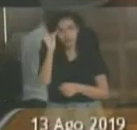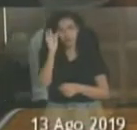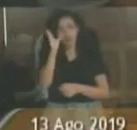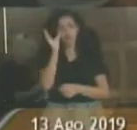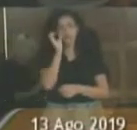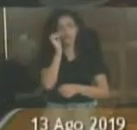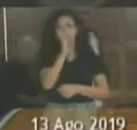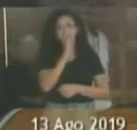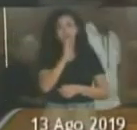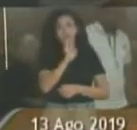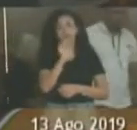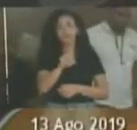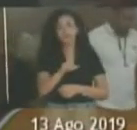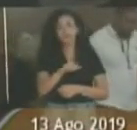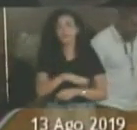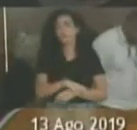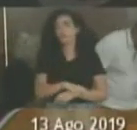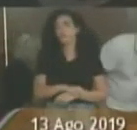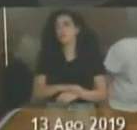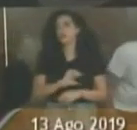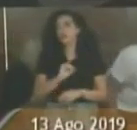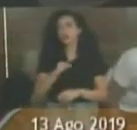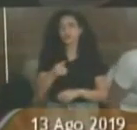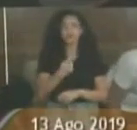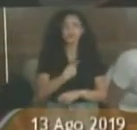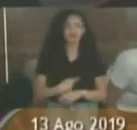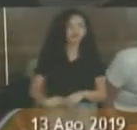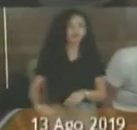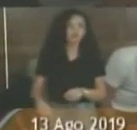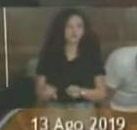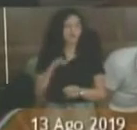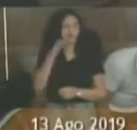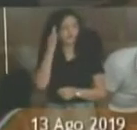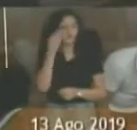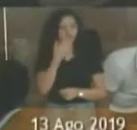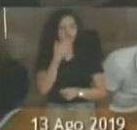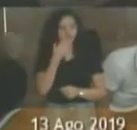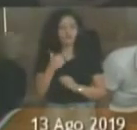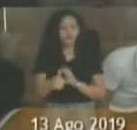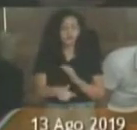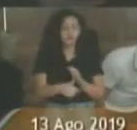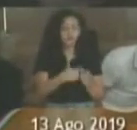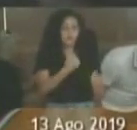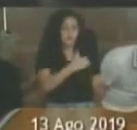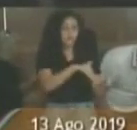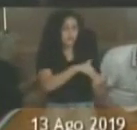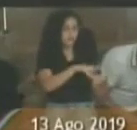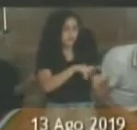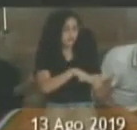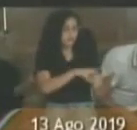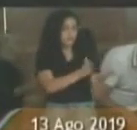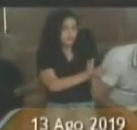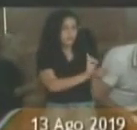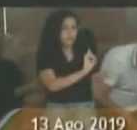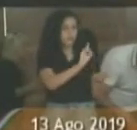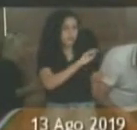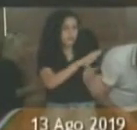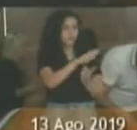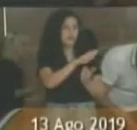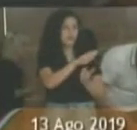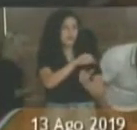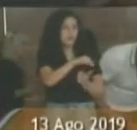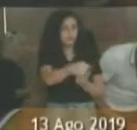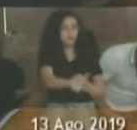Tite Brasil e Zé Augusto. Em seguida, o presidente exercício, Flavinho Araújo, pediu ao segundo secretário que fizesse a leitura de um trecho bíblico e